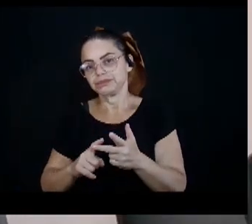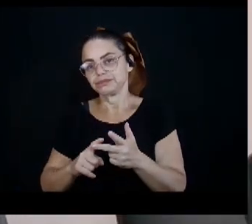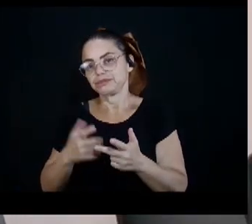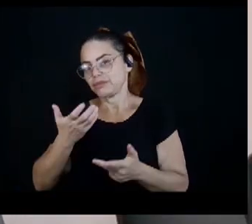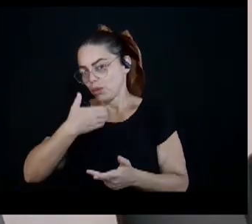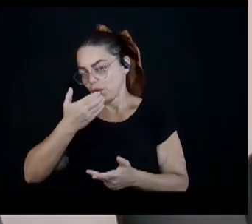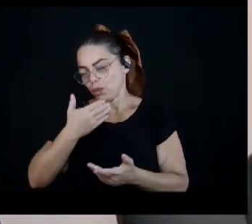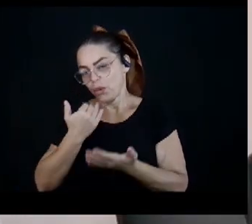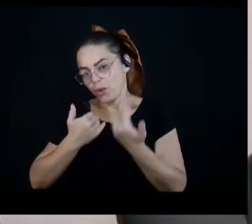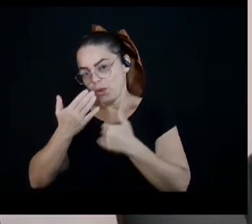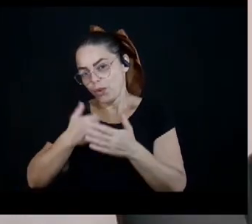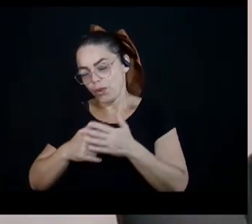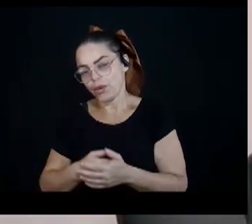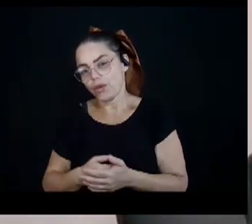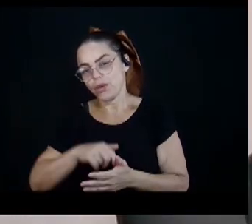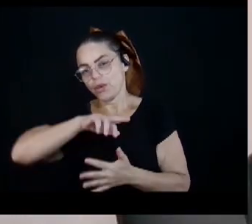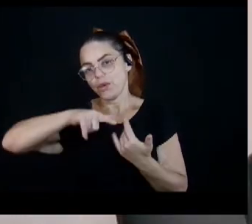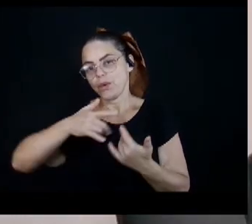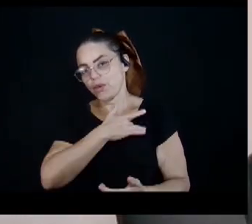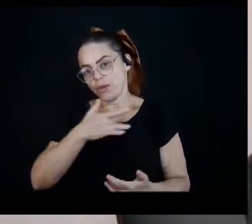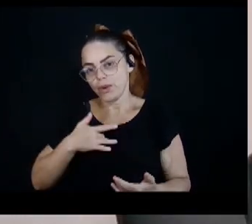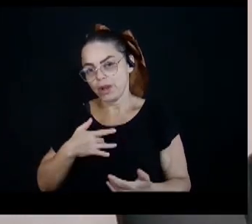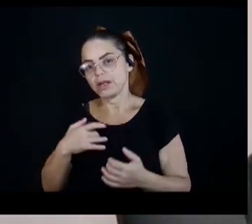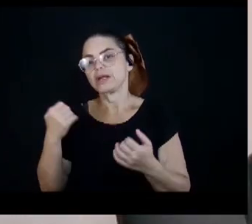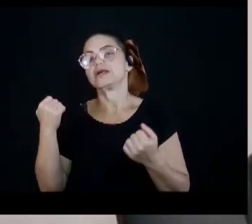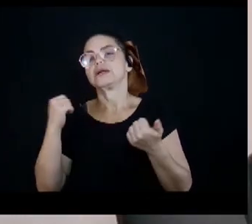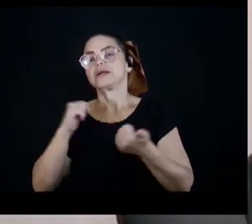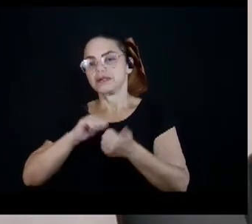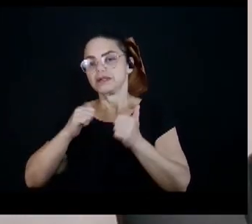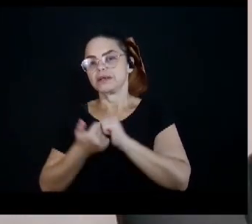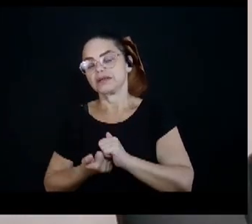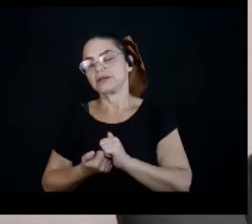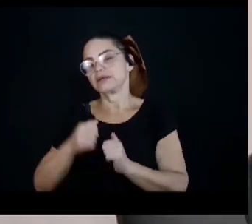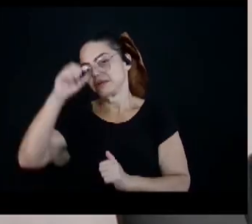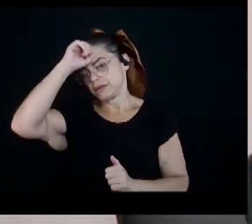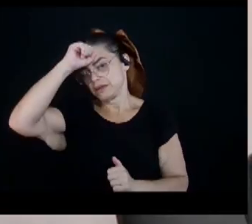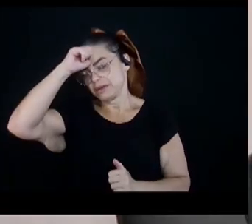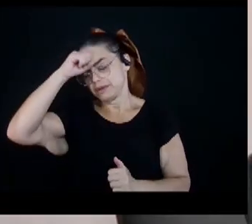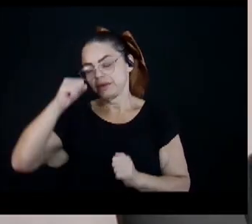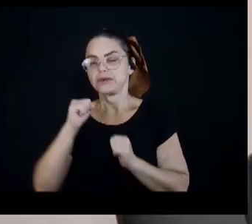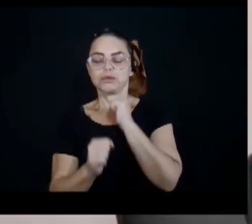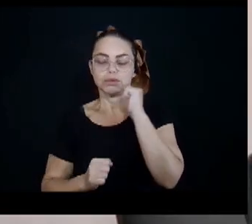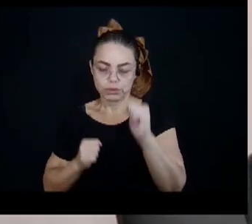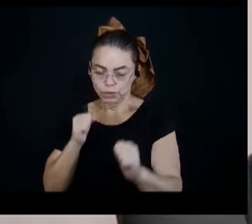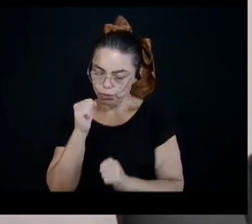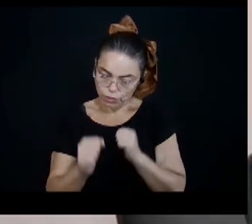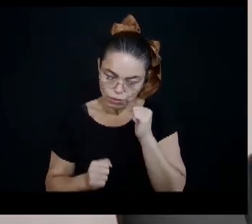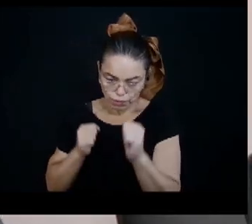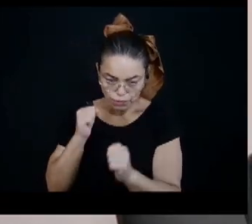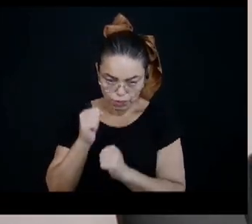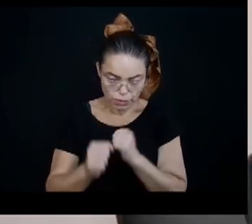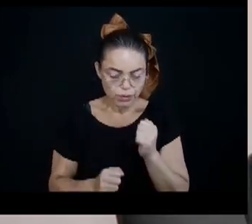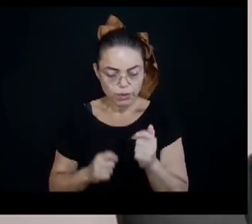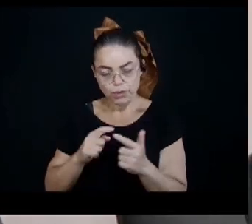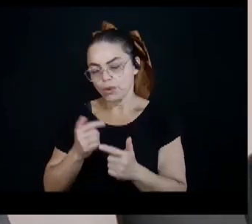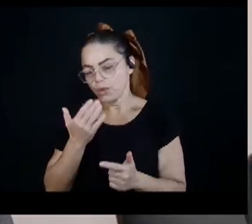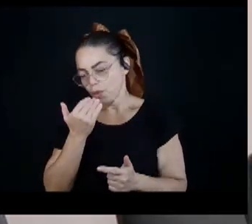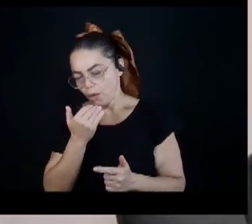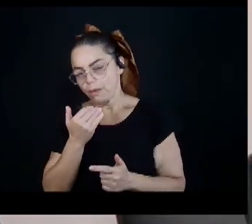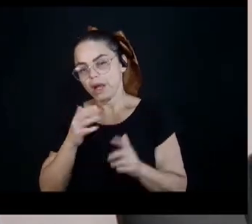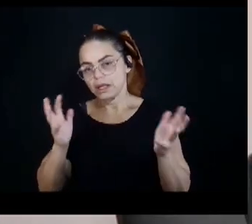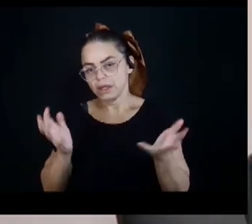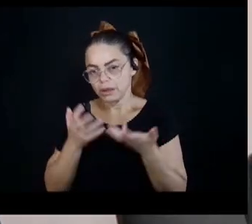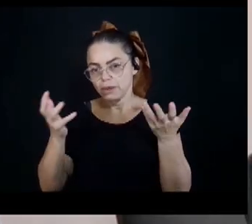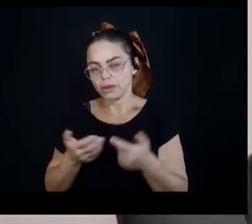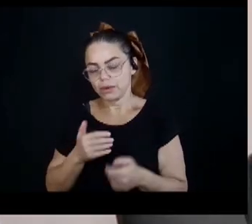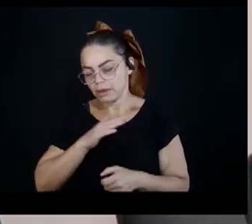depois vem o esporte que você gosta. Eu aprendi isso com a corrida. Eu gosto de correr, então eu tenho que fazer dieta, eu tenho que fazer musculação para dar suporte ao que eu gosto,